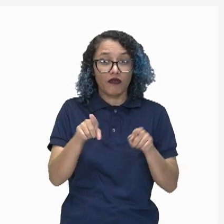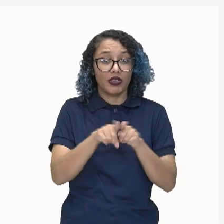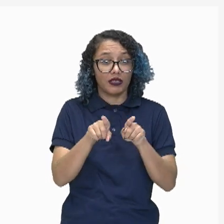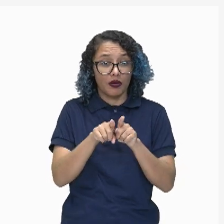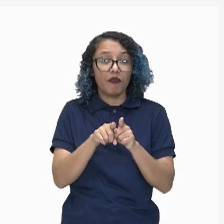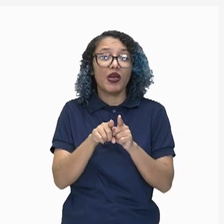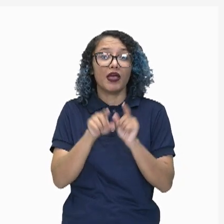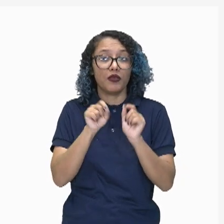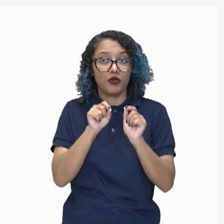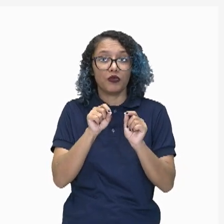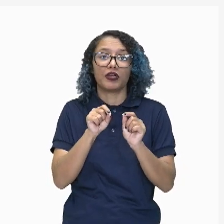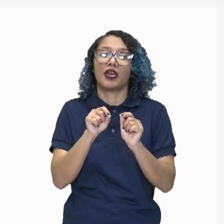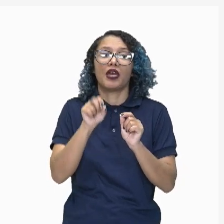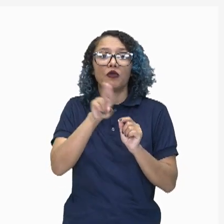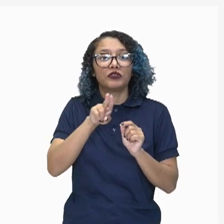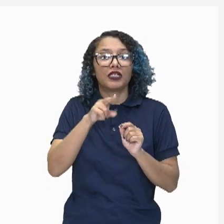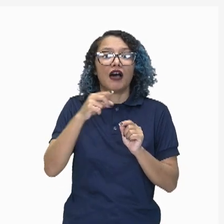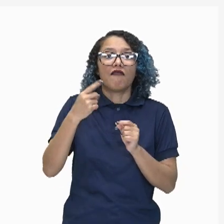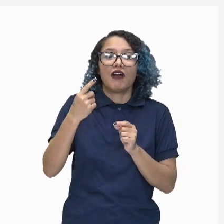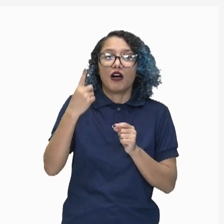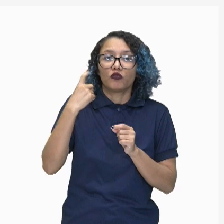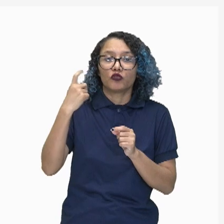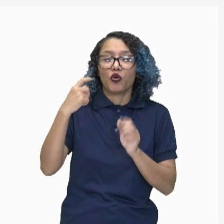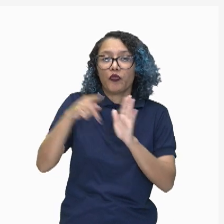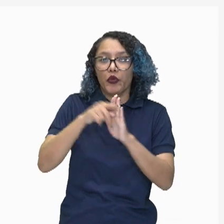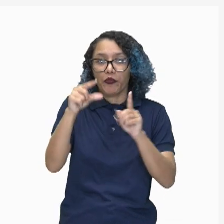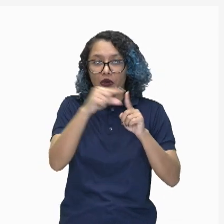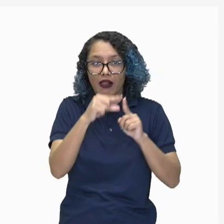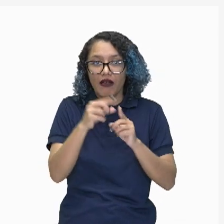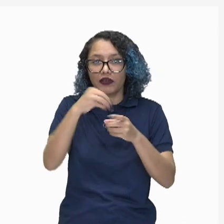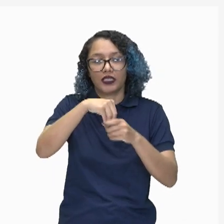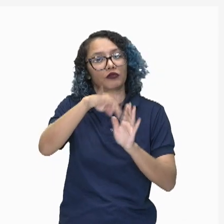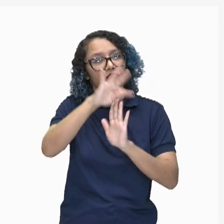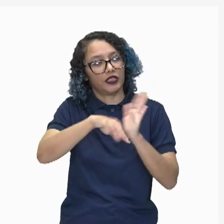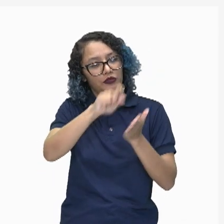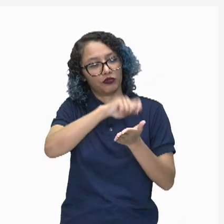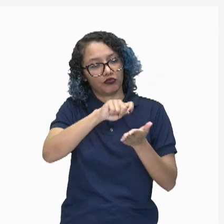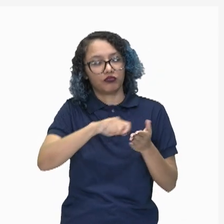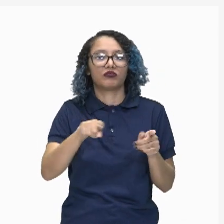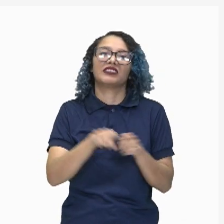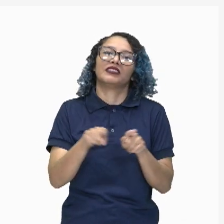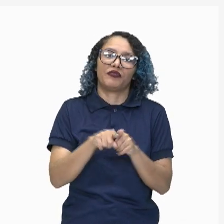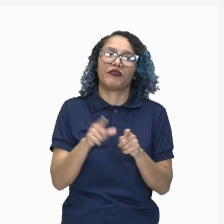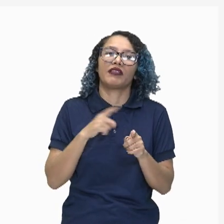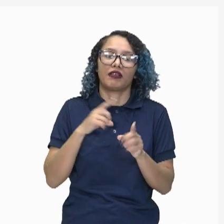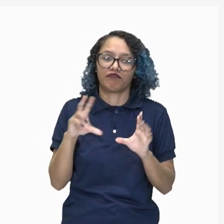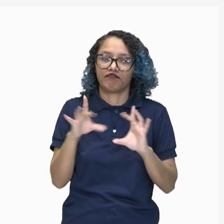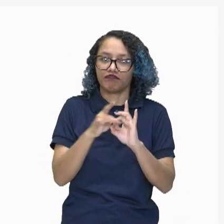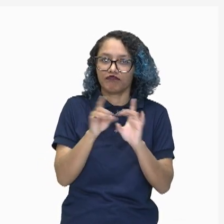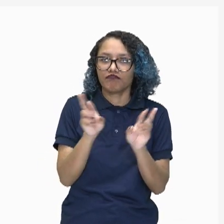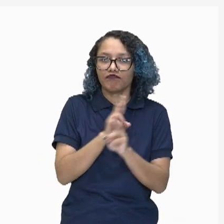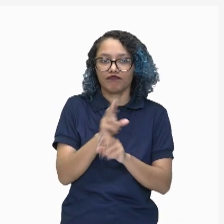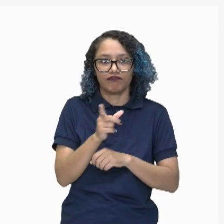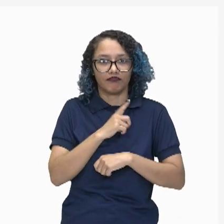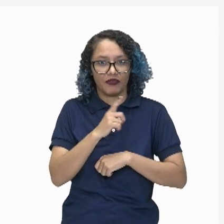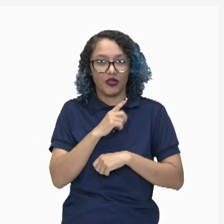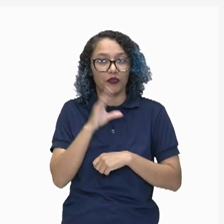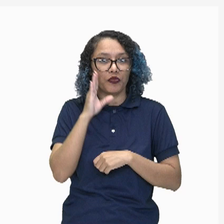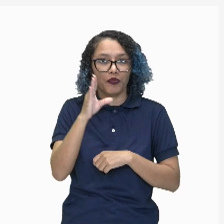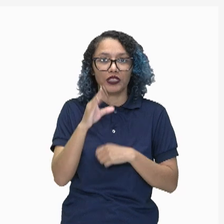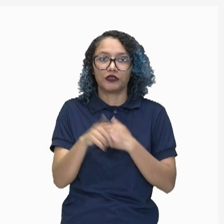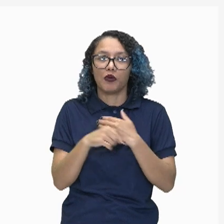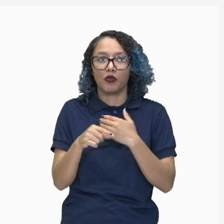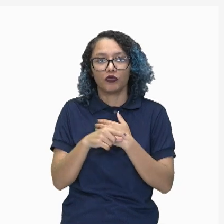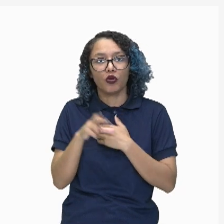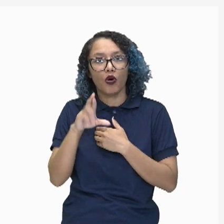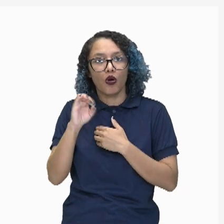das palavras. O som é muito importante para alguns desses autores. O significado e o som estão muito atrelados, principalmente para Guimarães Rosa. Então a